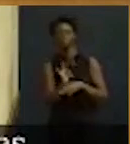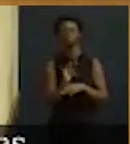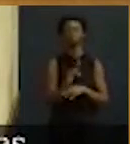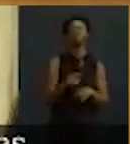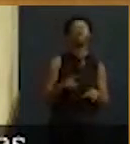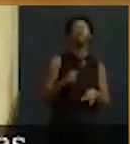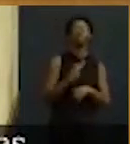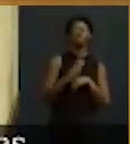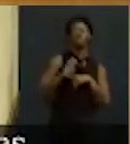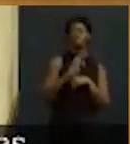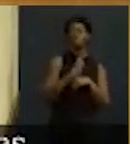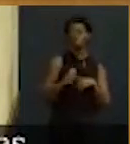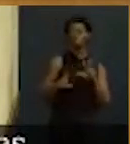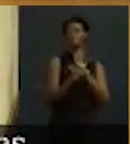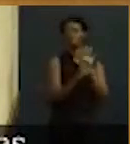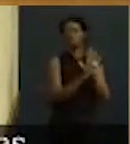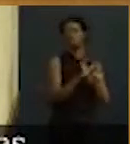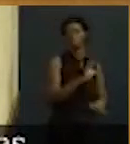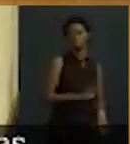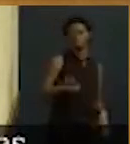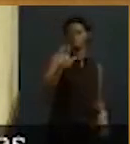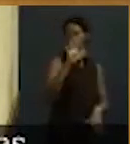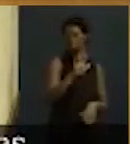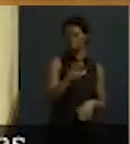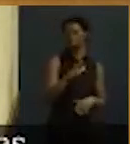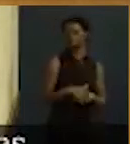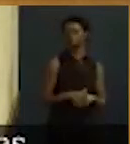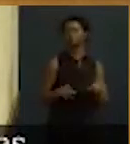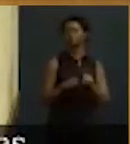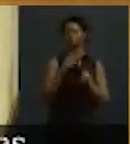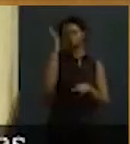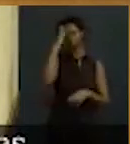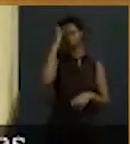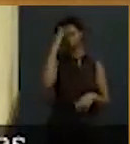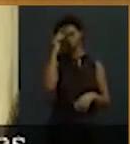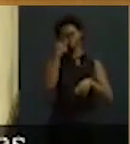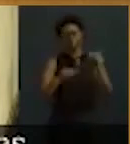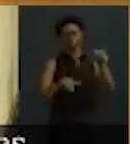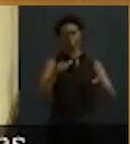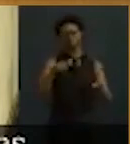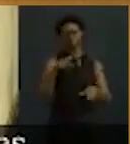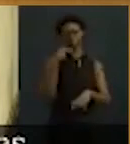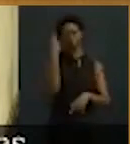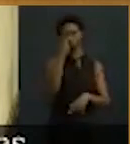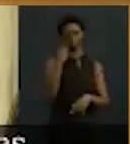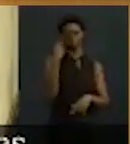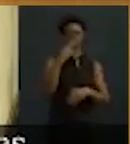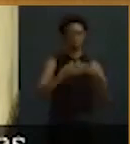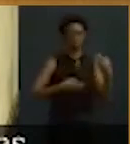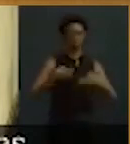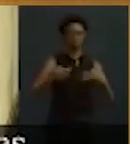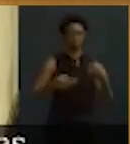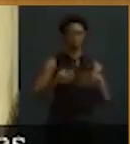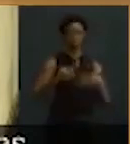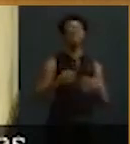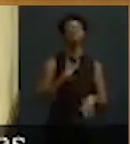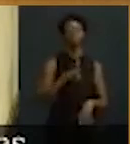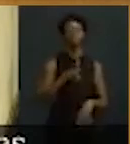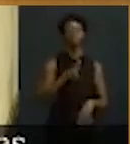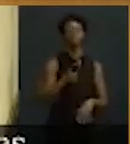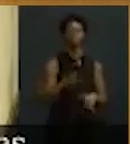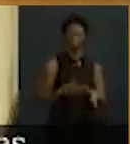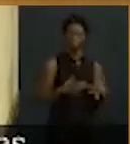leis. Não há dúvida também de que os promotores e procuradores de justiça são zelosos de sua independência